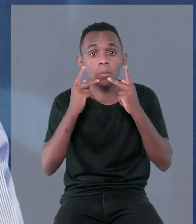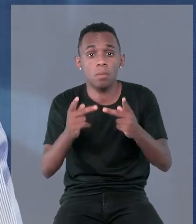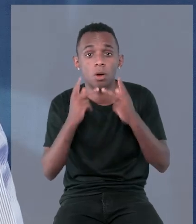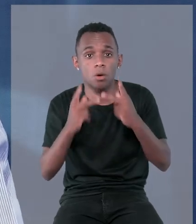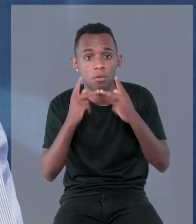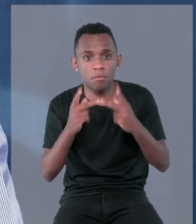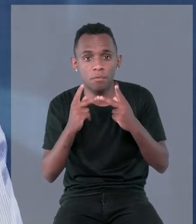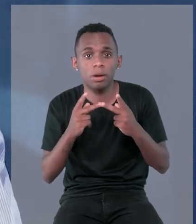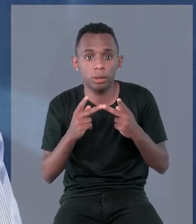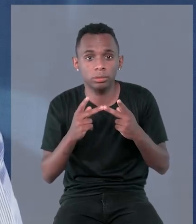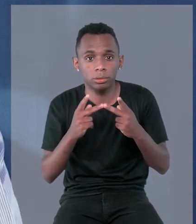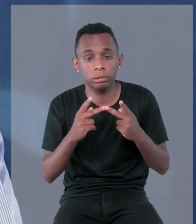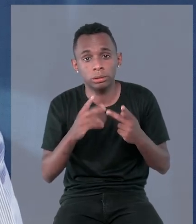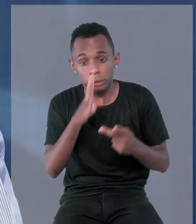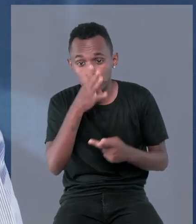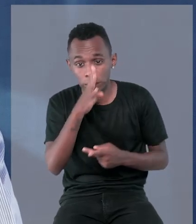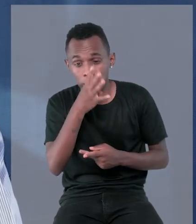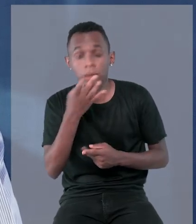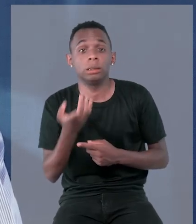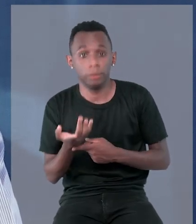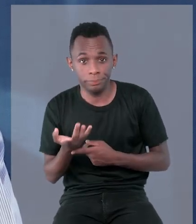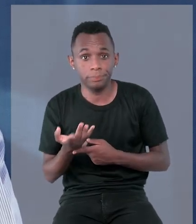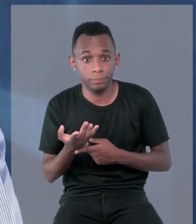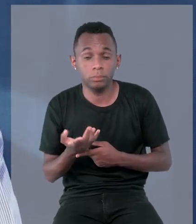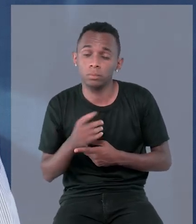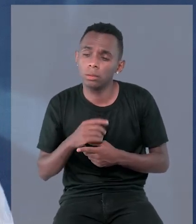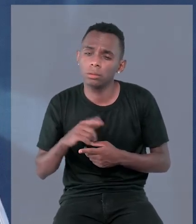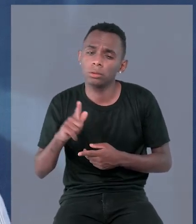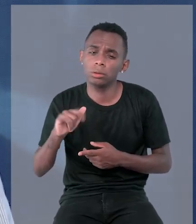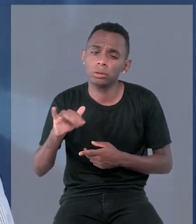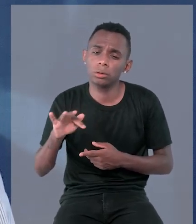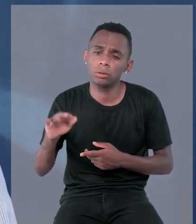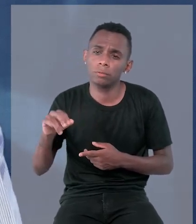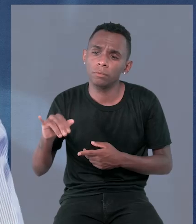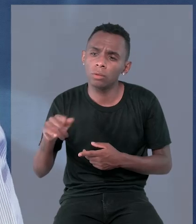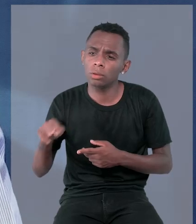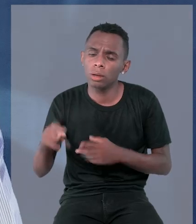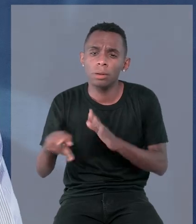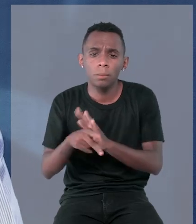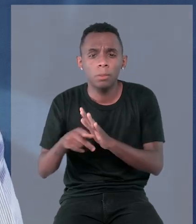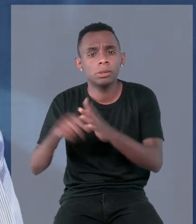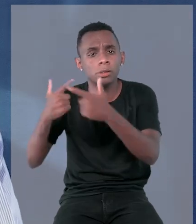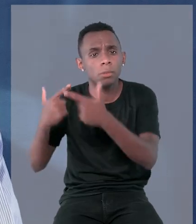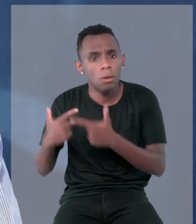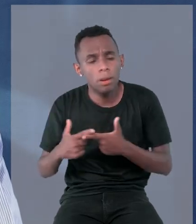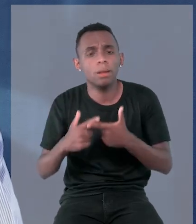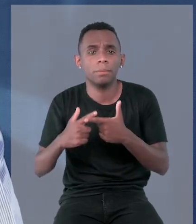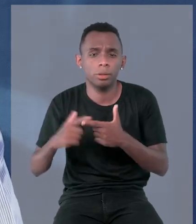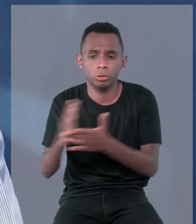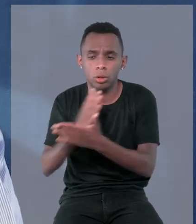se eu não estou exagerando na minha análise, o Gifone resvala ali nessa crise do Oriente Médio,